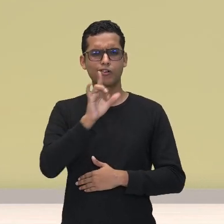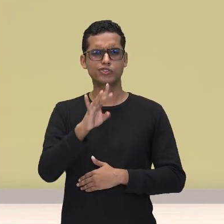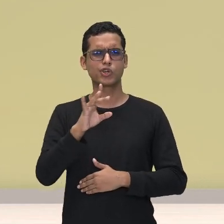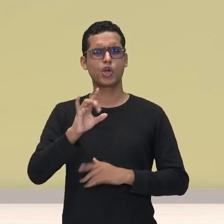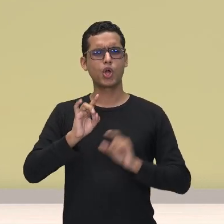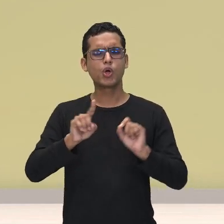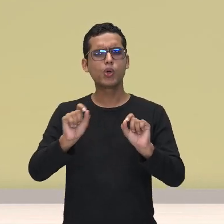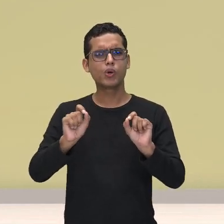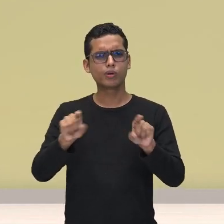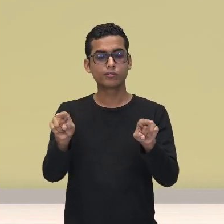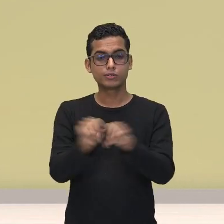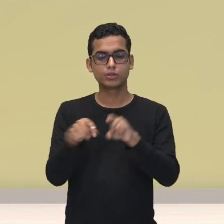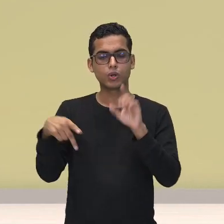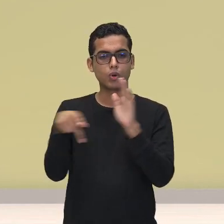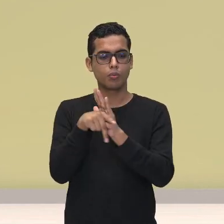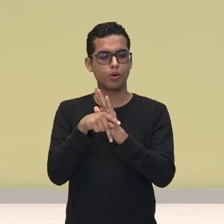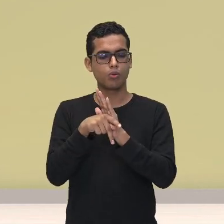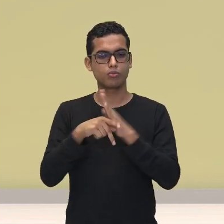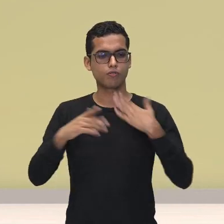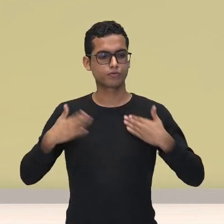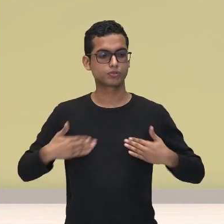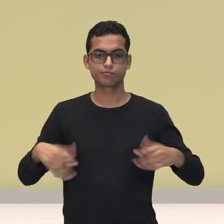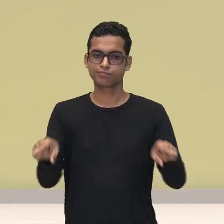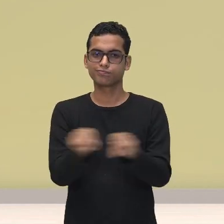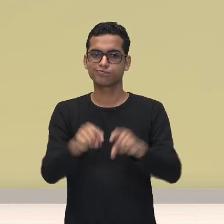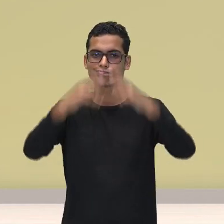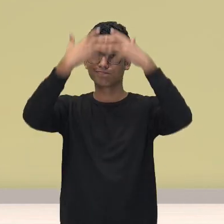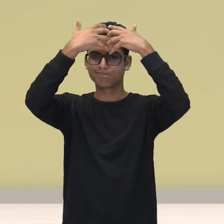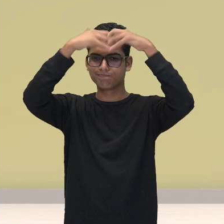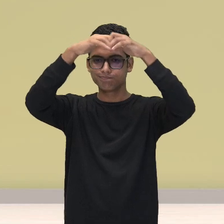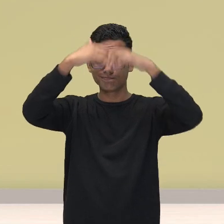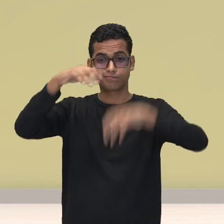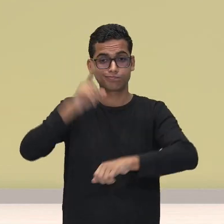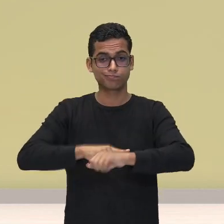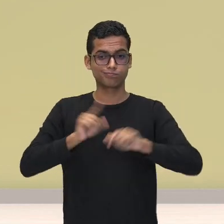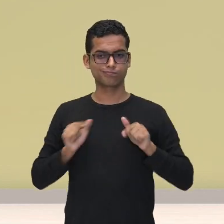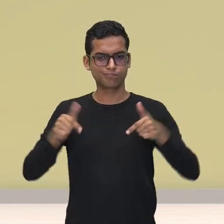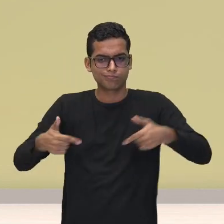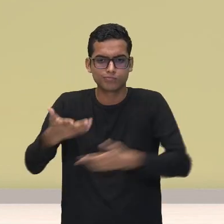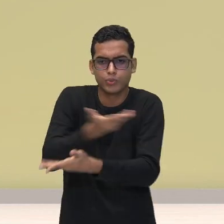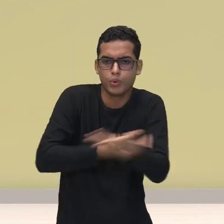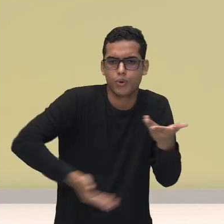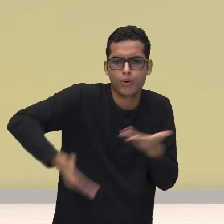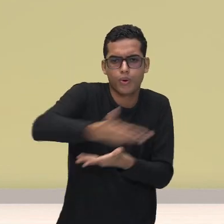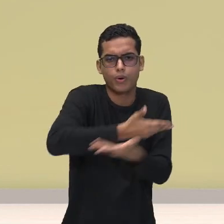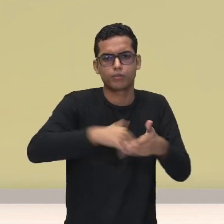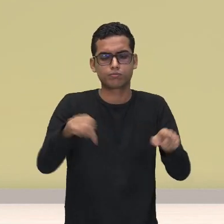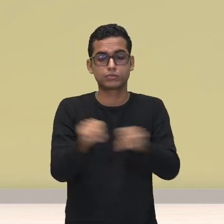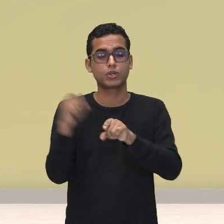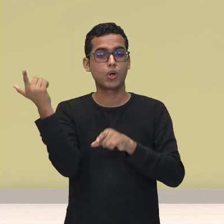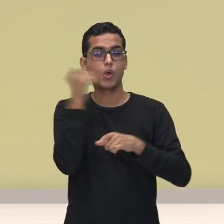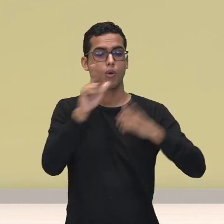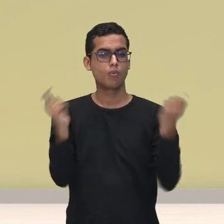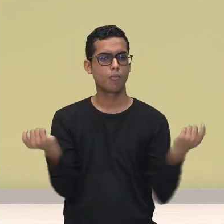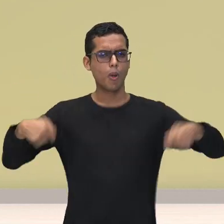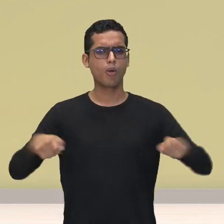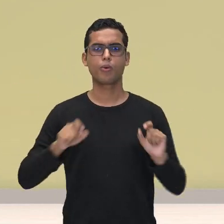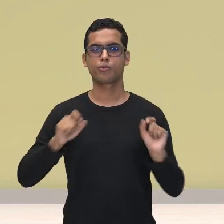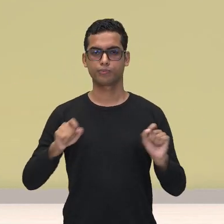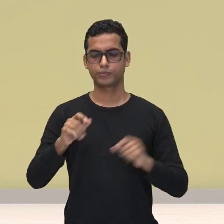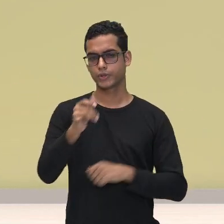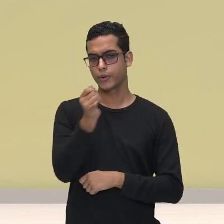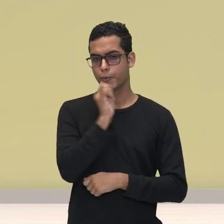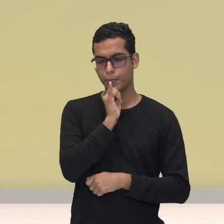mas também no mental. Então, quando a gente socializa, a gente gera maiores probabilidades, por exemplo,